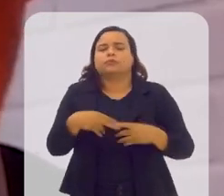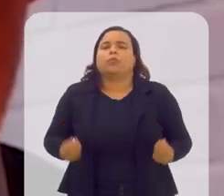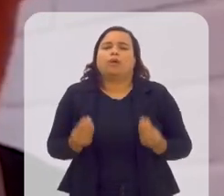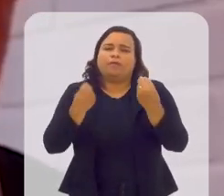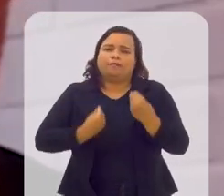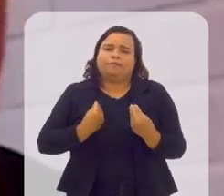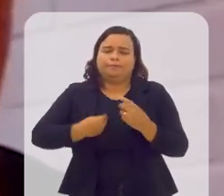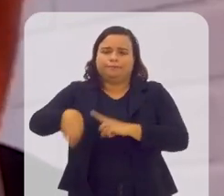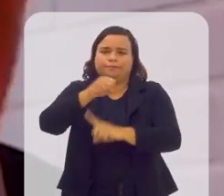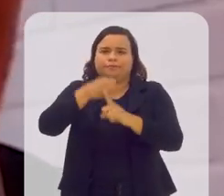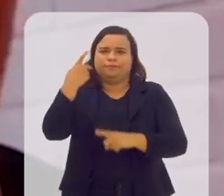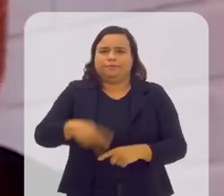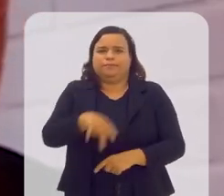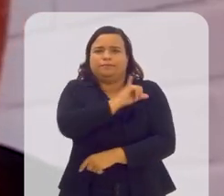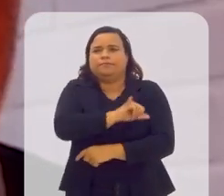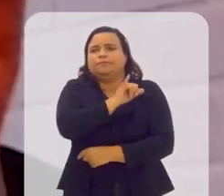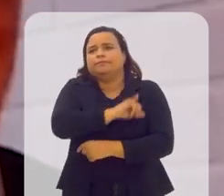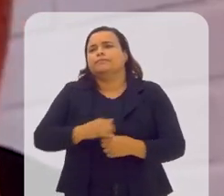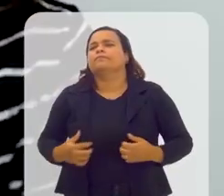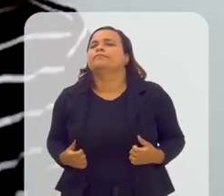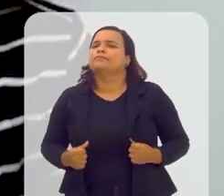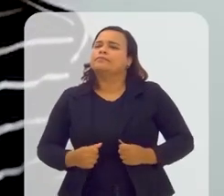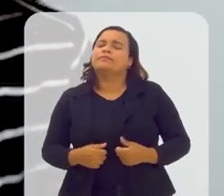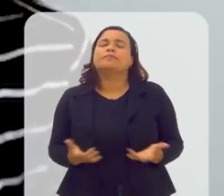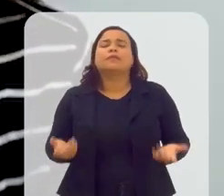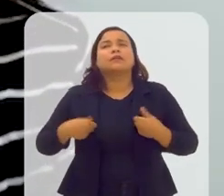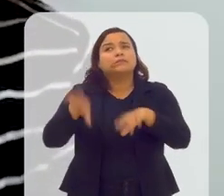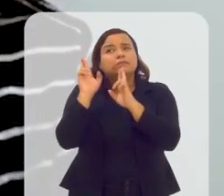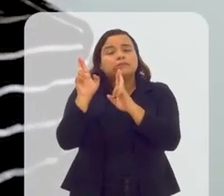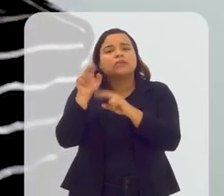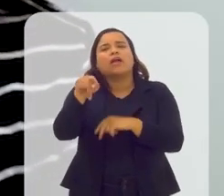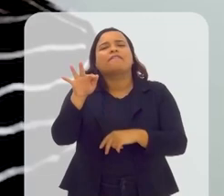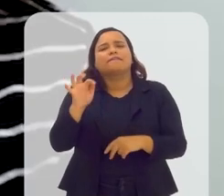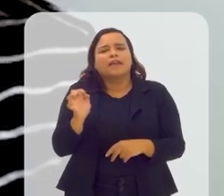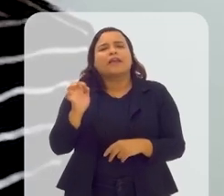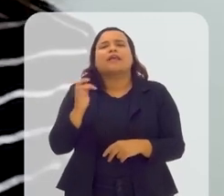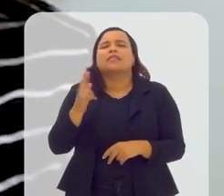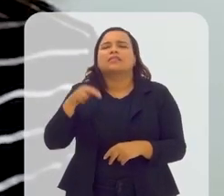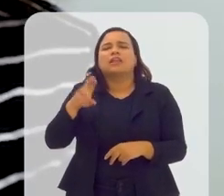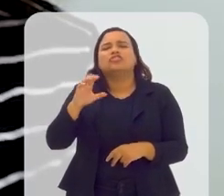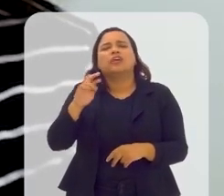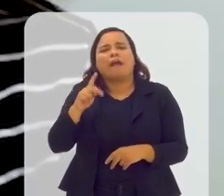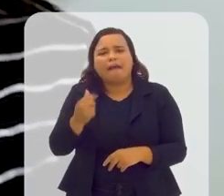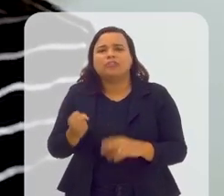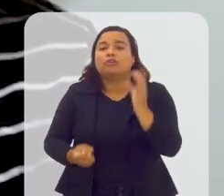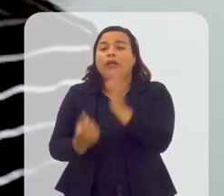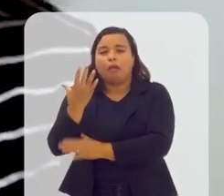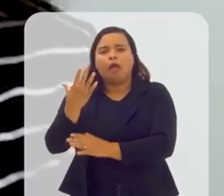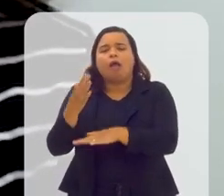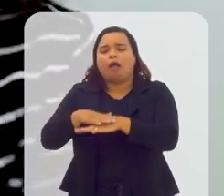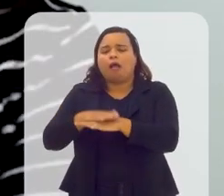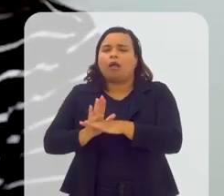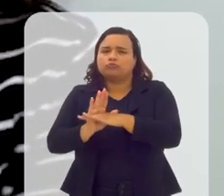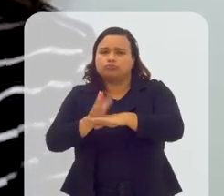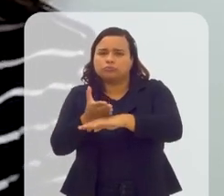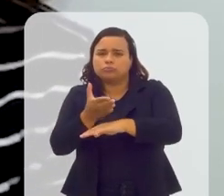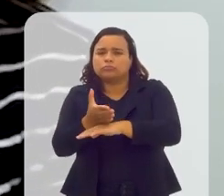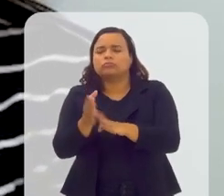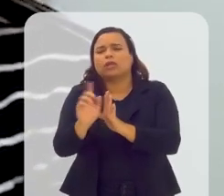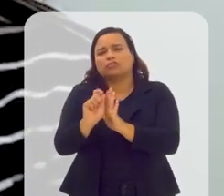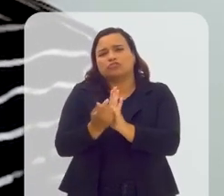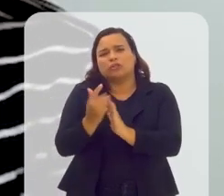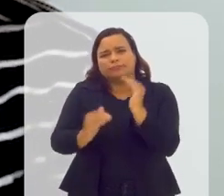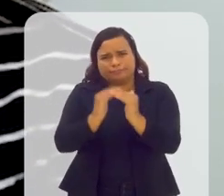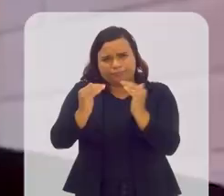da qualidade de vida da sociedade fluminense. E qual a expectativa da FETranscarga de participar da construção dessa agenda de